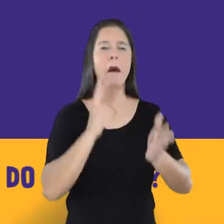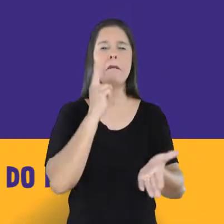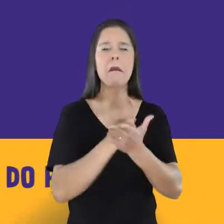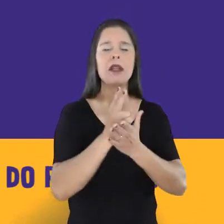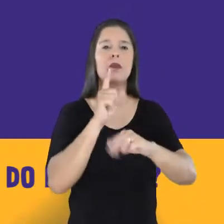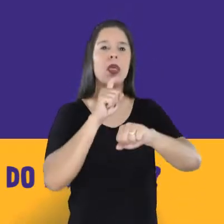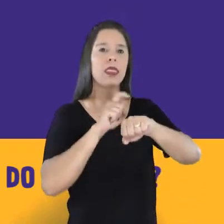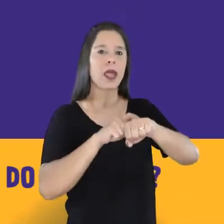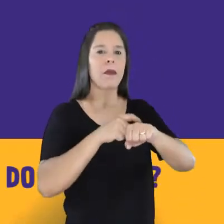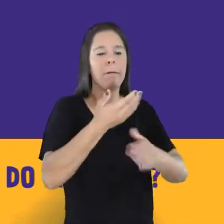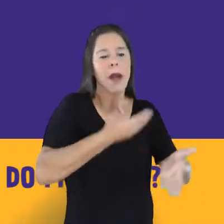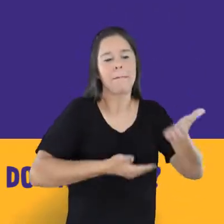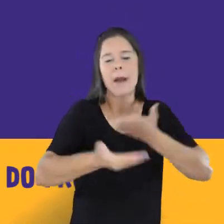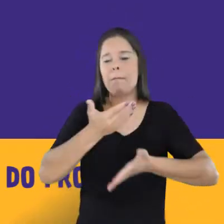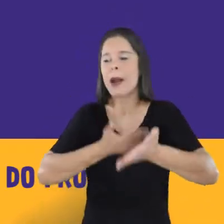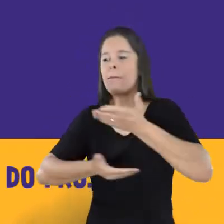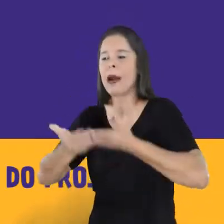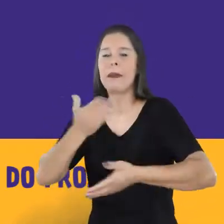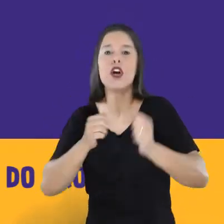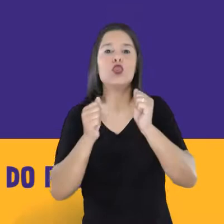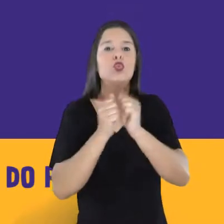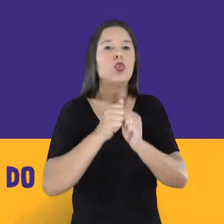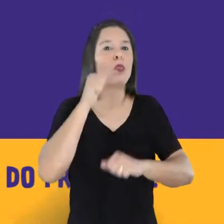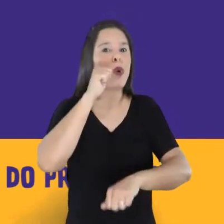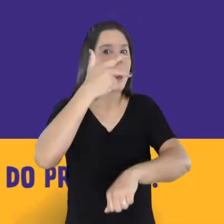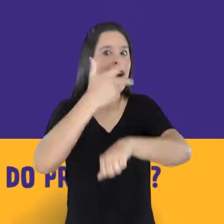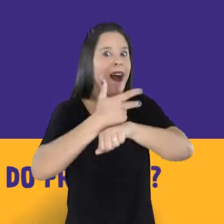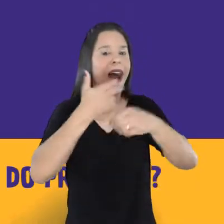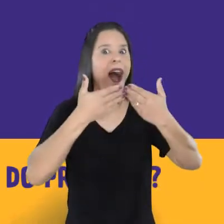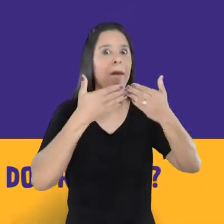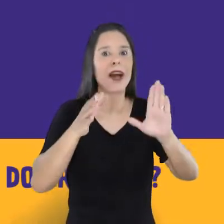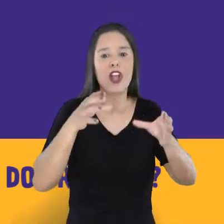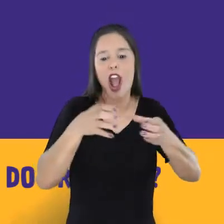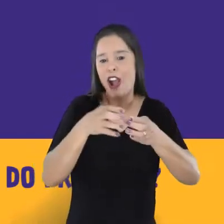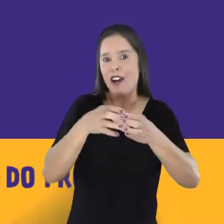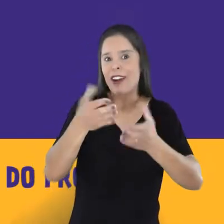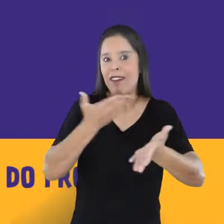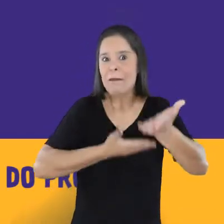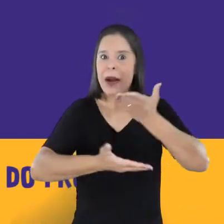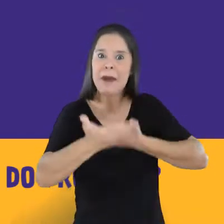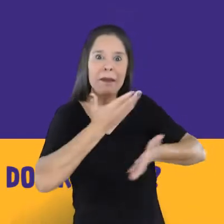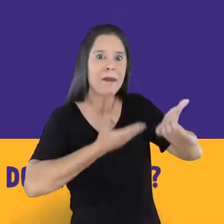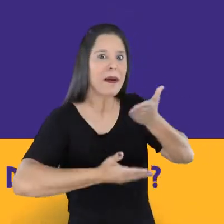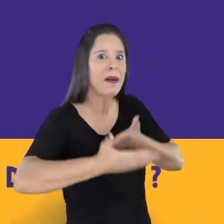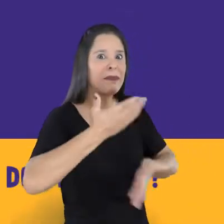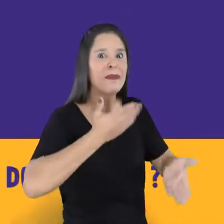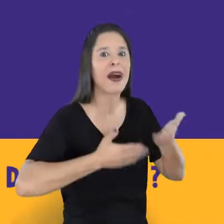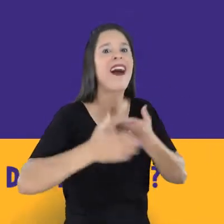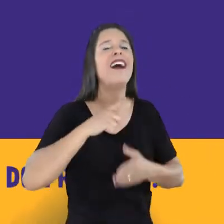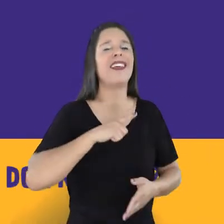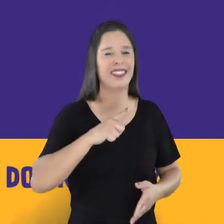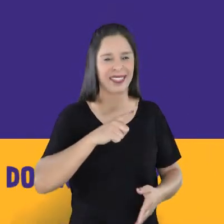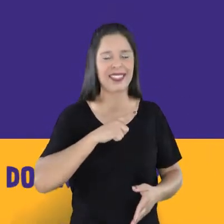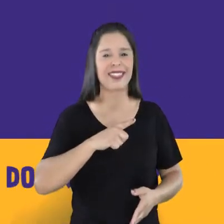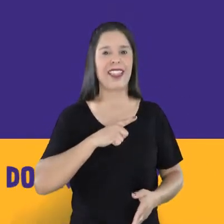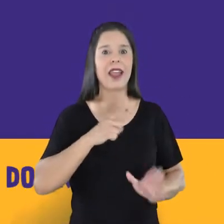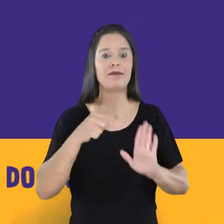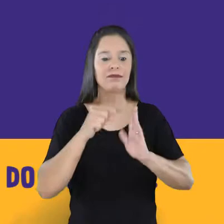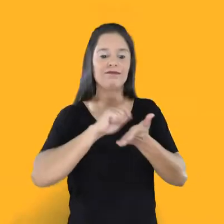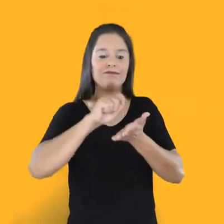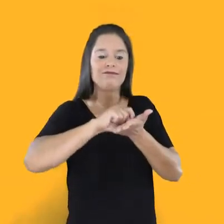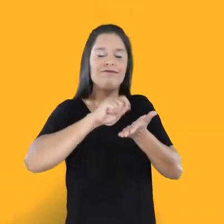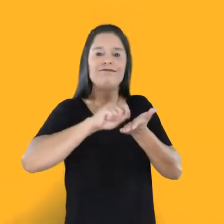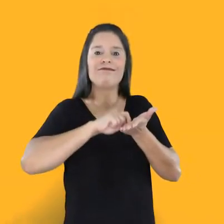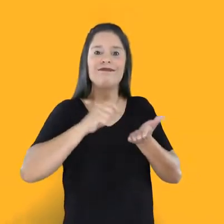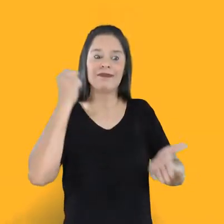cederia o espaço físico, e outras tantas parcerias para a disseminação das produções e para a realização de eventos de lançamento, por